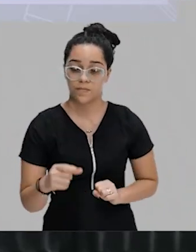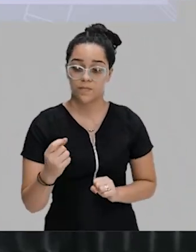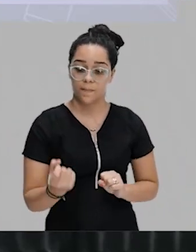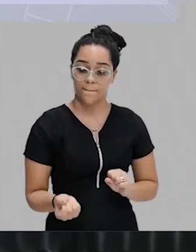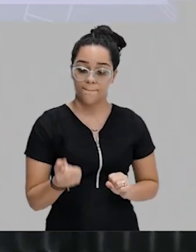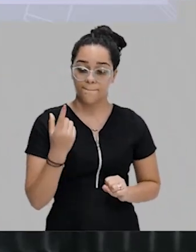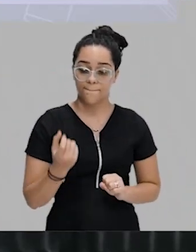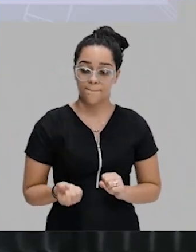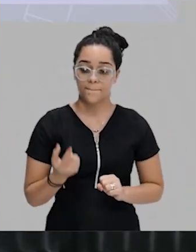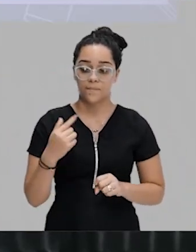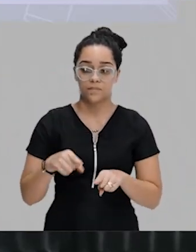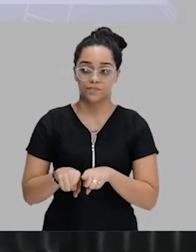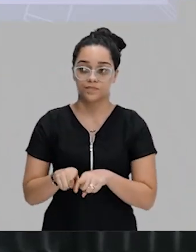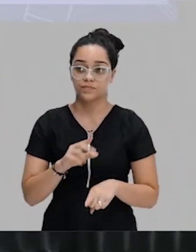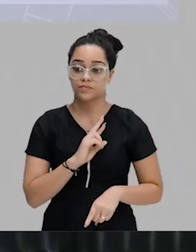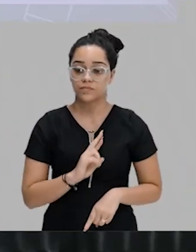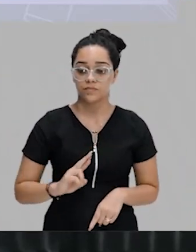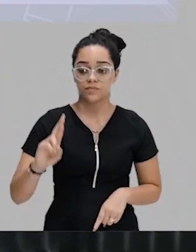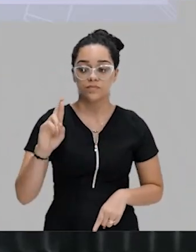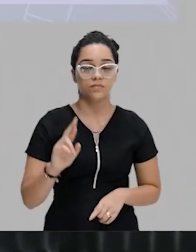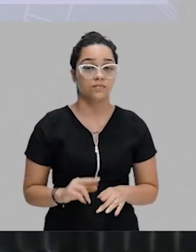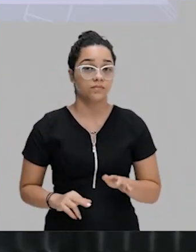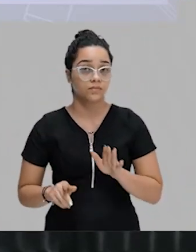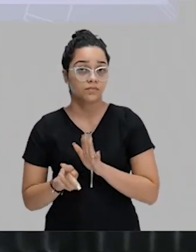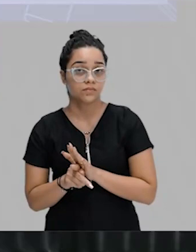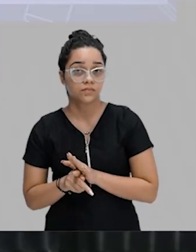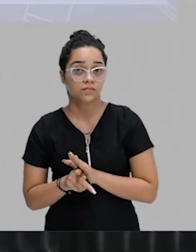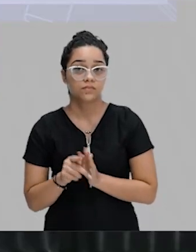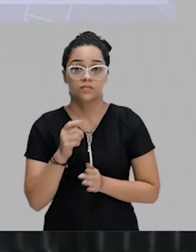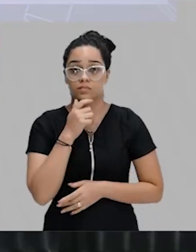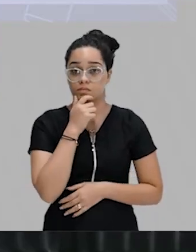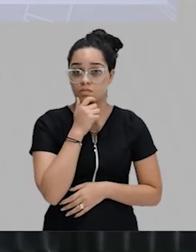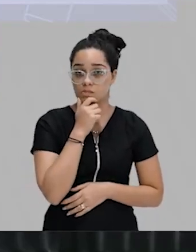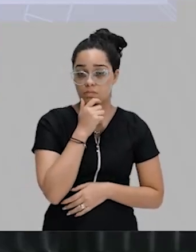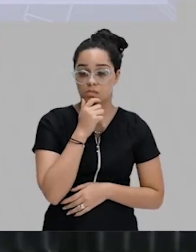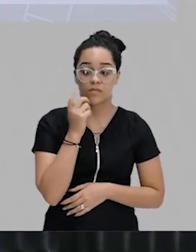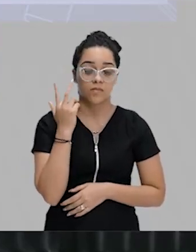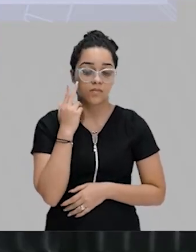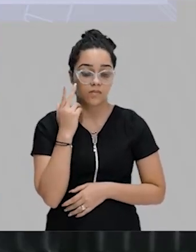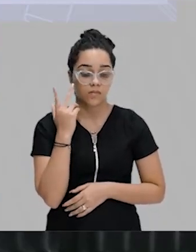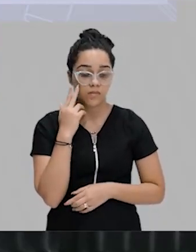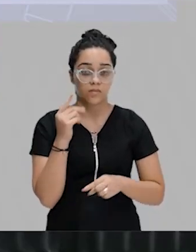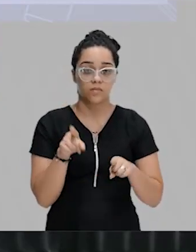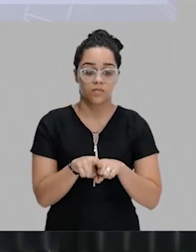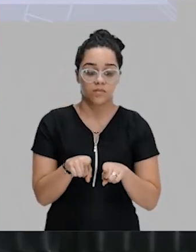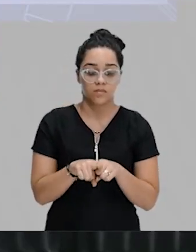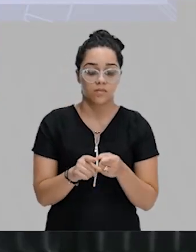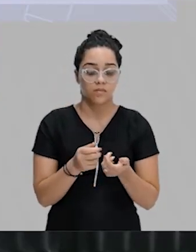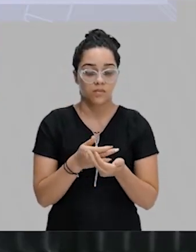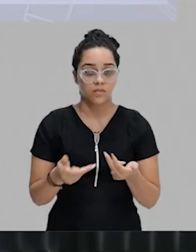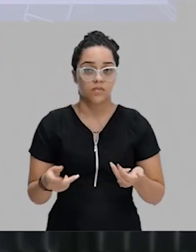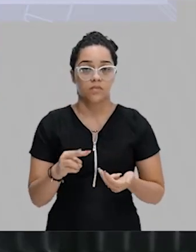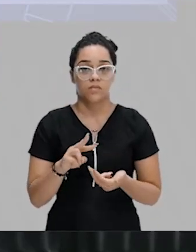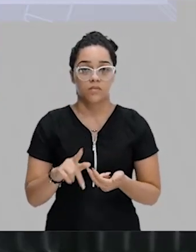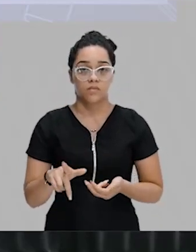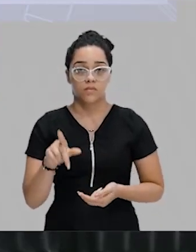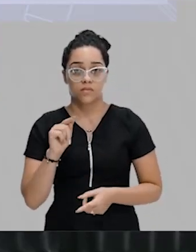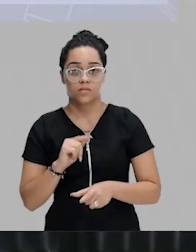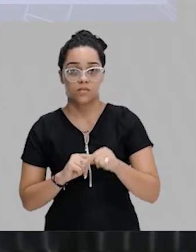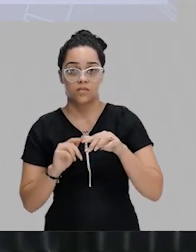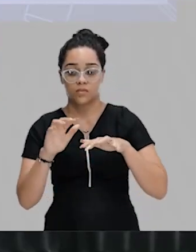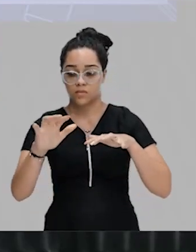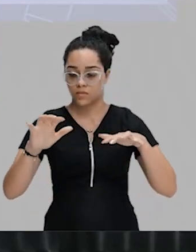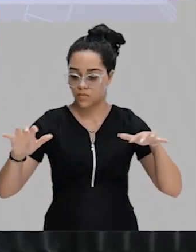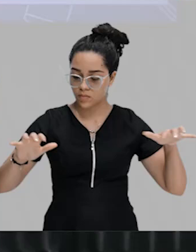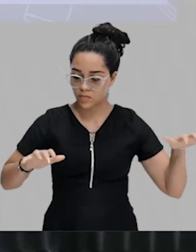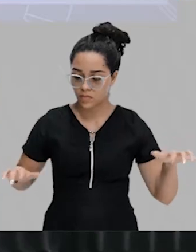único, nós teremos uma religião própria, um idioma comum, as fronteiras sendo definidas,